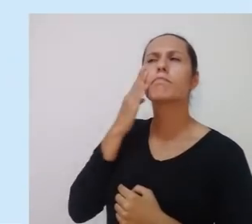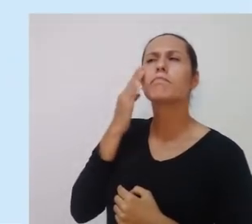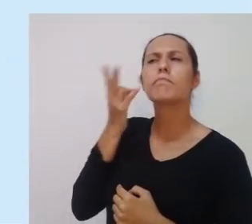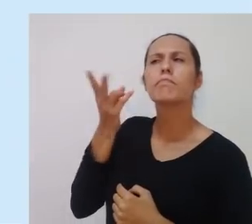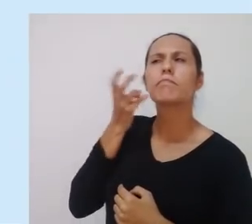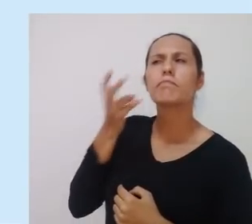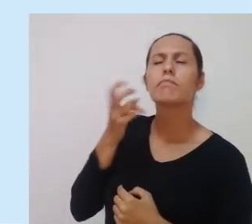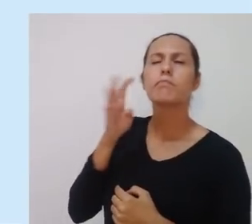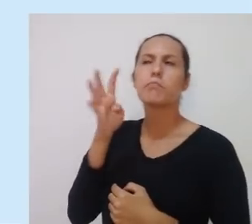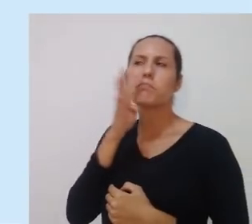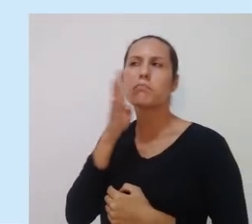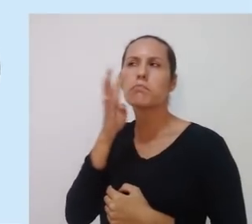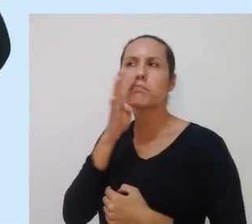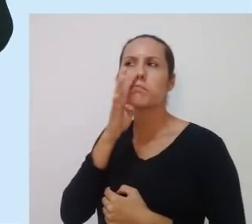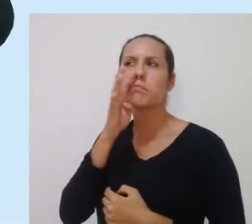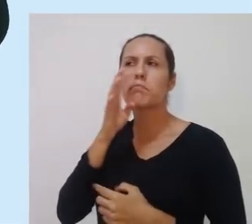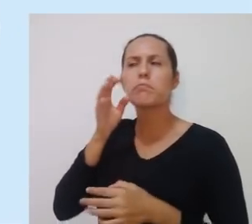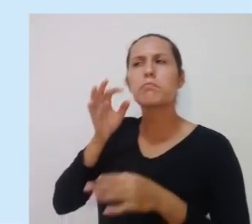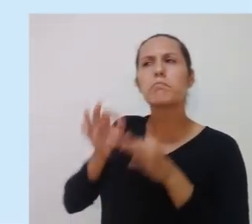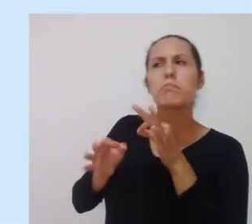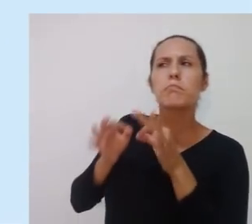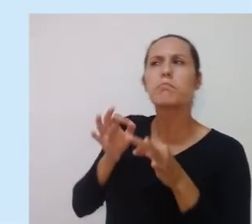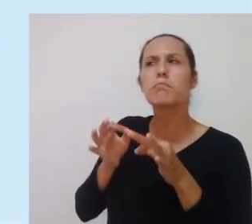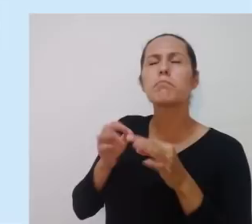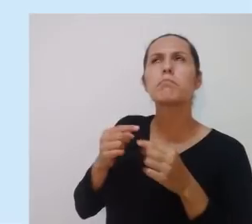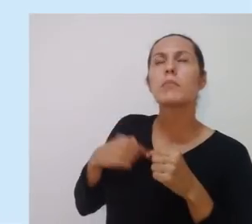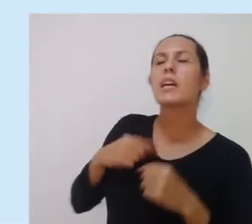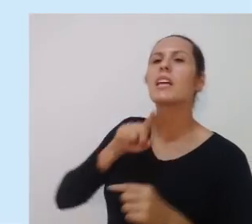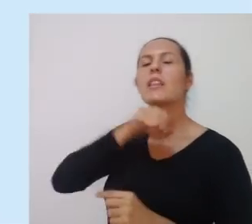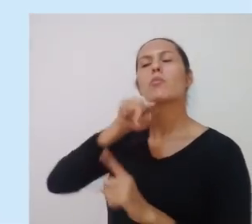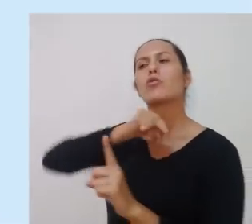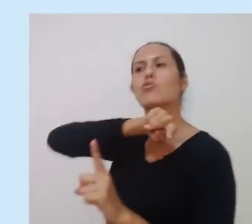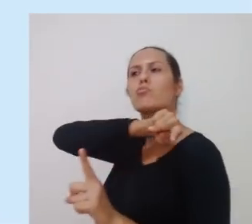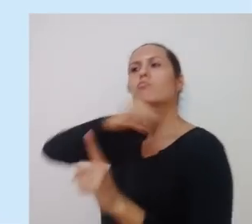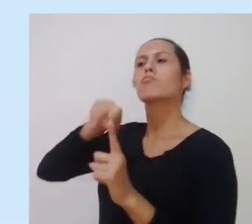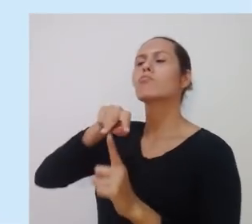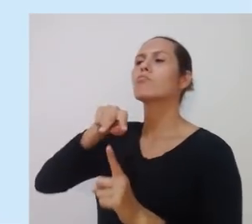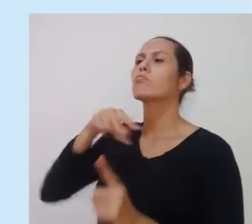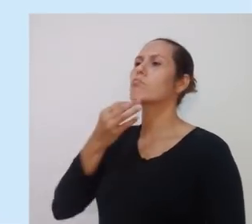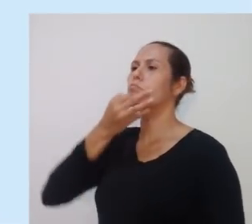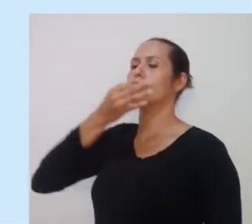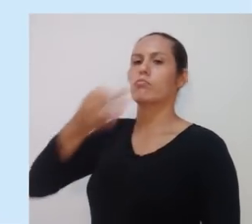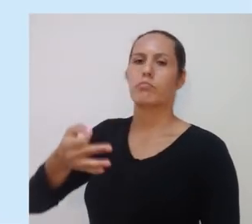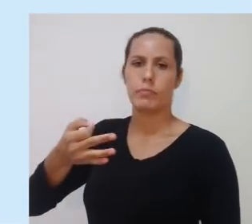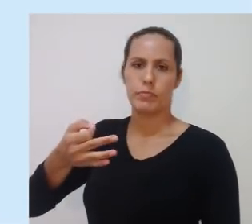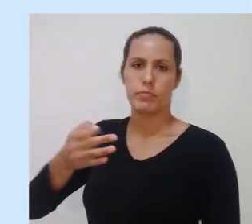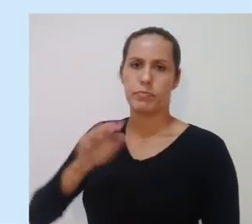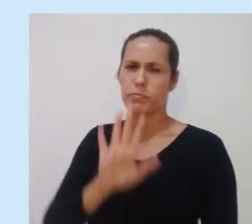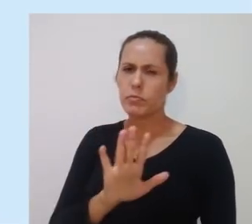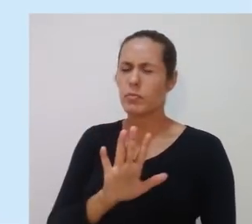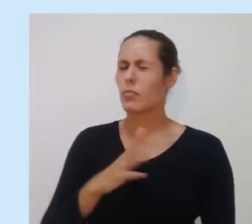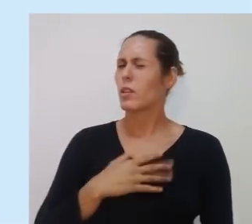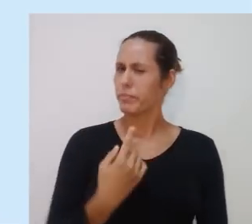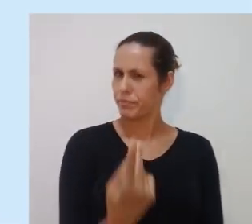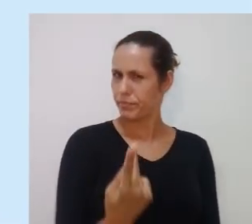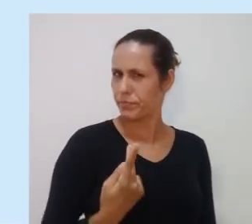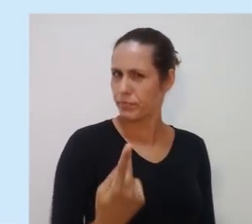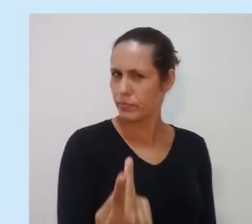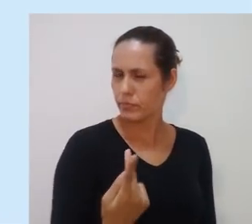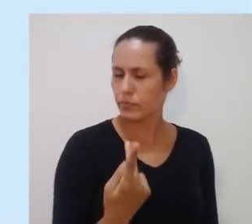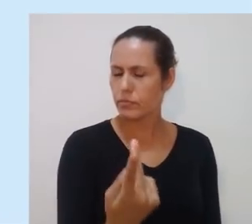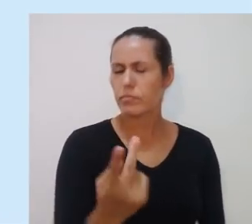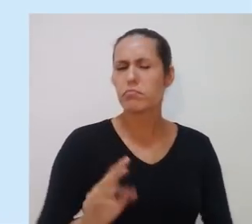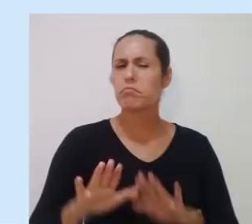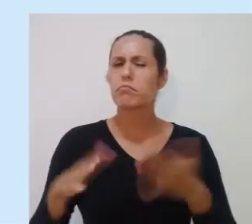gente vê. A gente analisa, a gente aprecia, a gente julga e depois a gente se posiciona. Mas